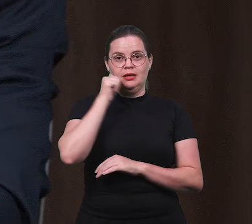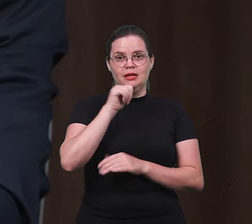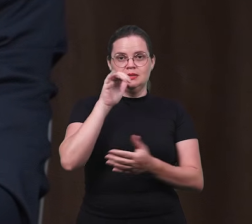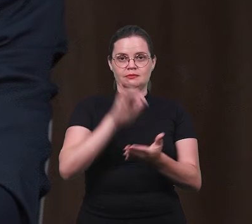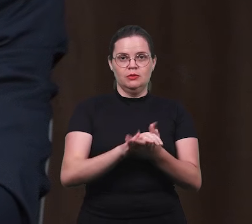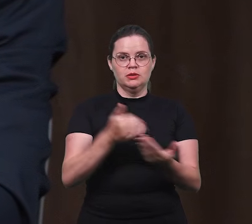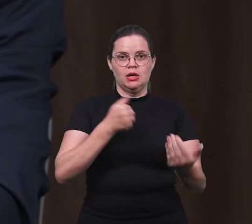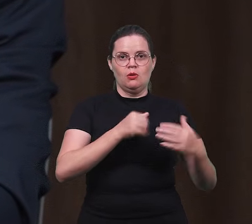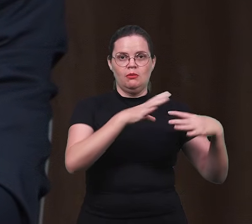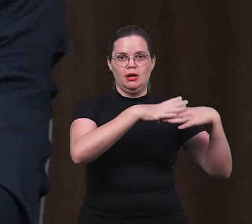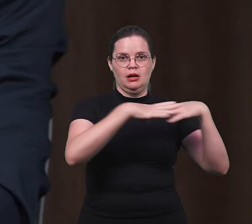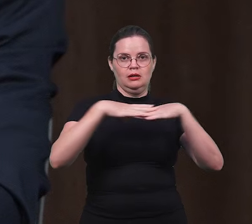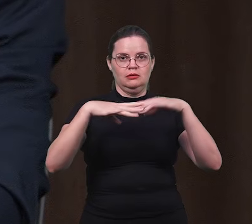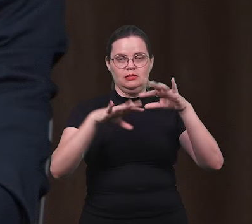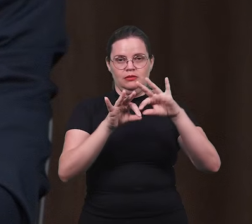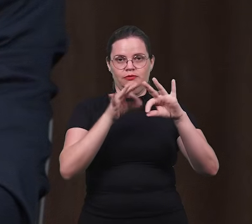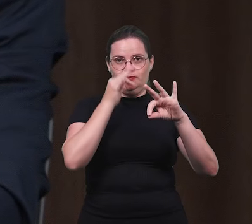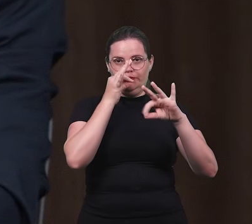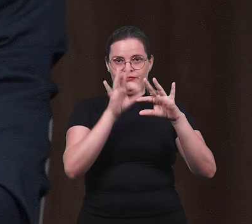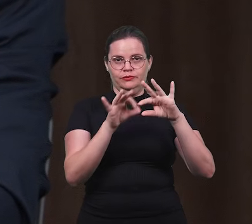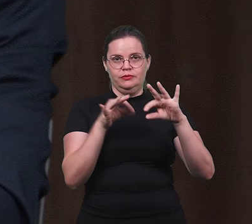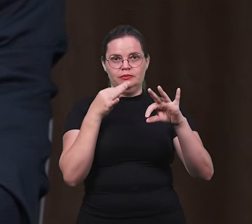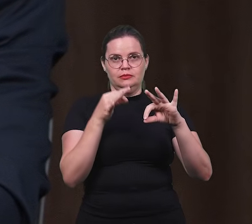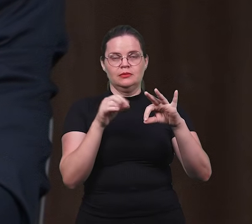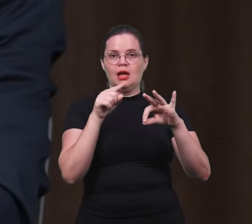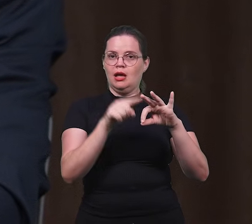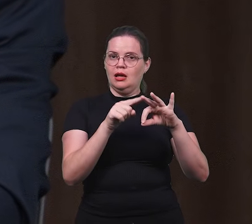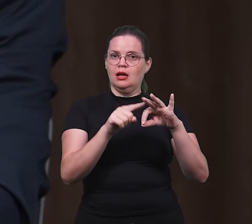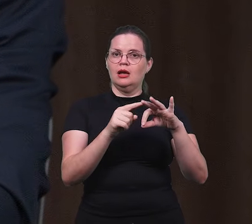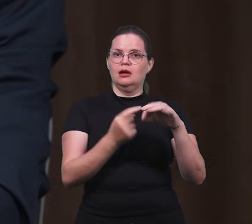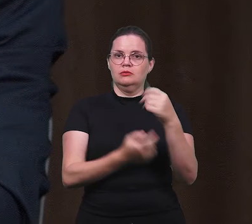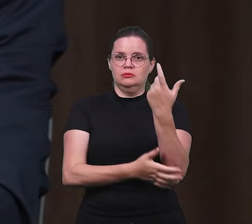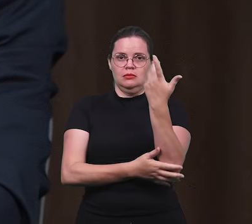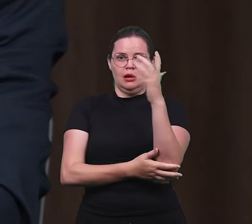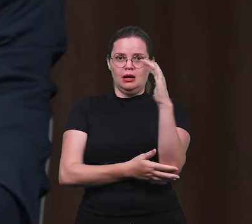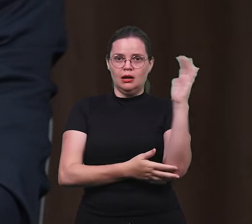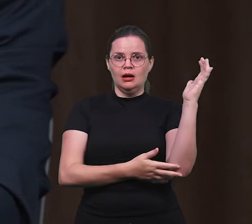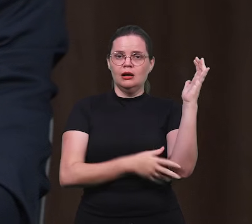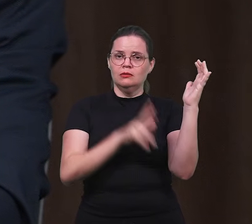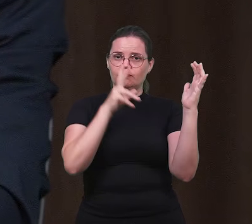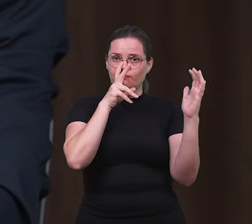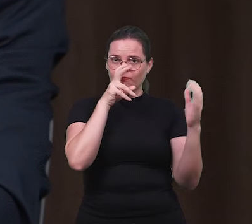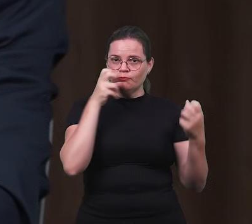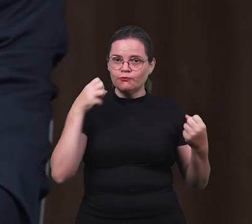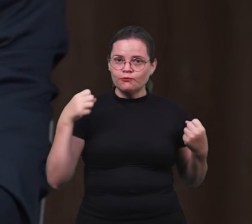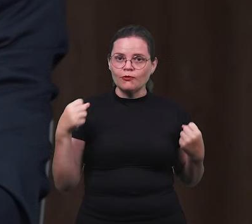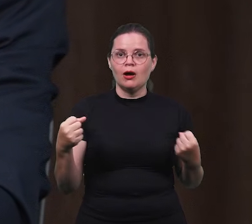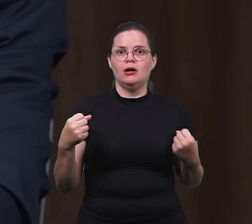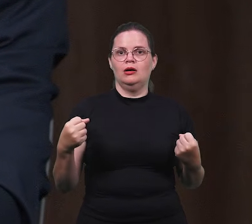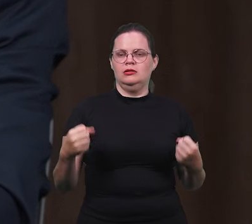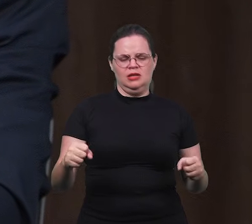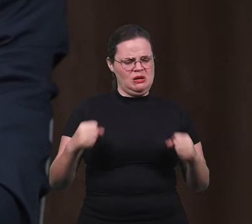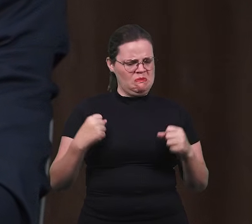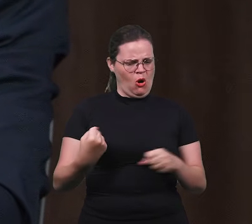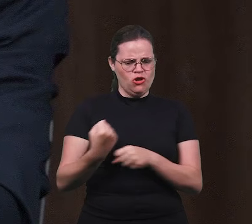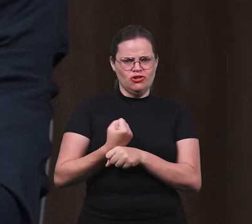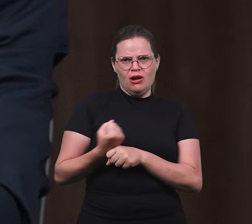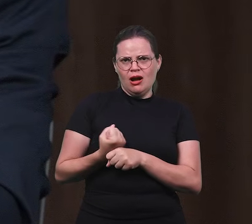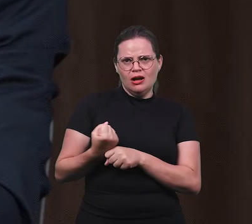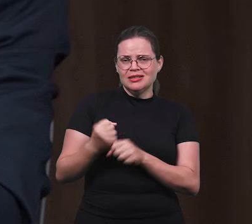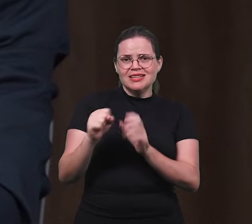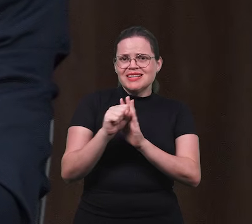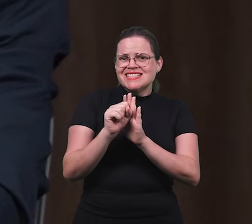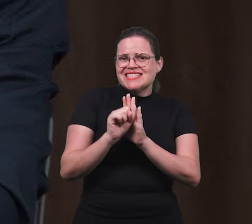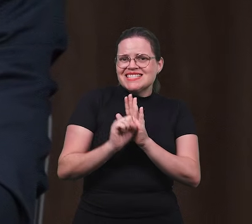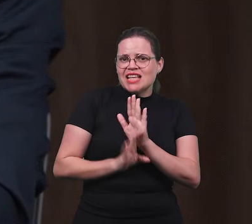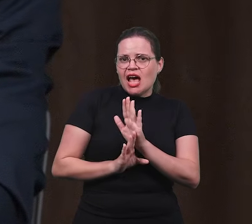a esposa é uma videira, a videira é uma planta, né? Muito forte, Muito que forte. pode durar